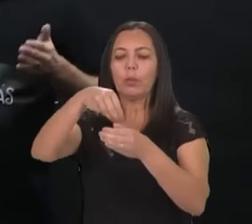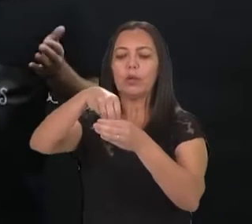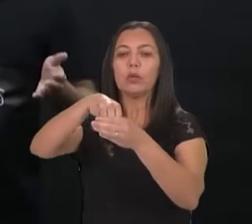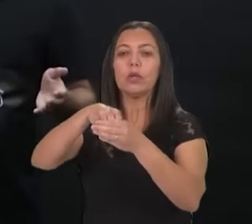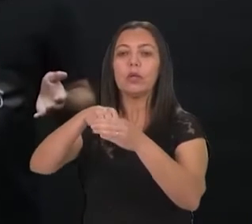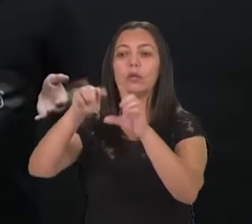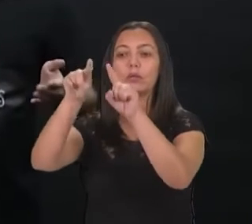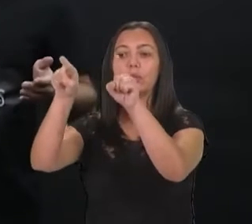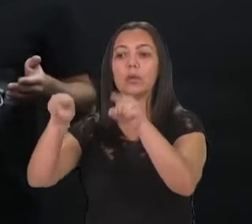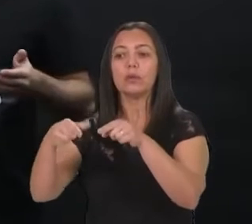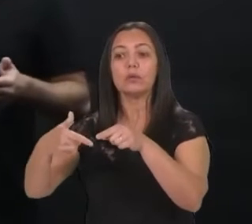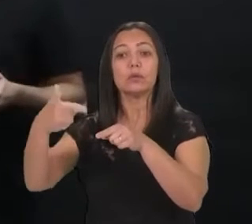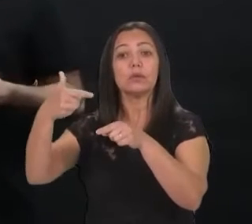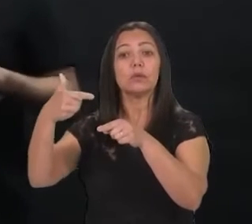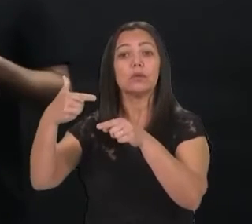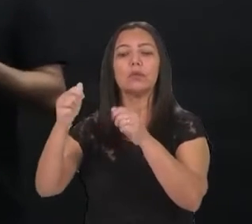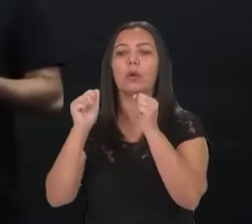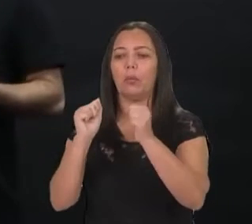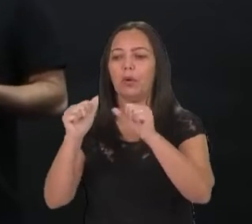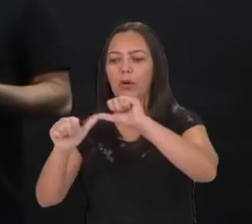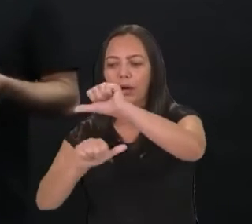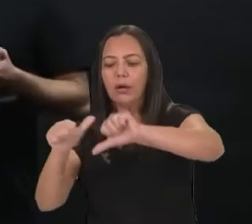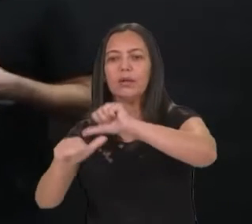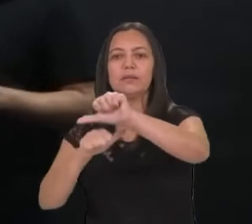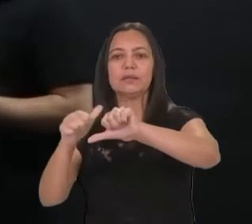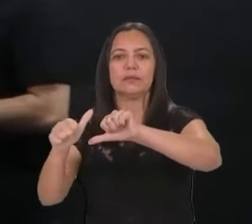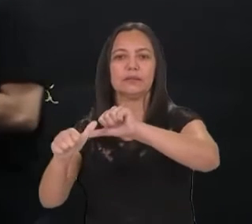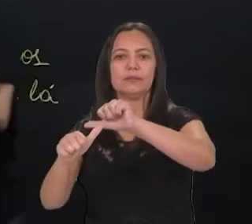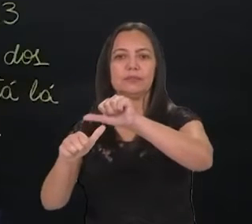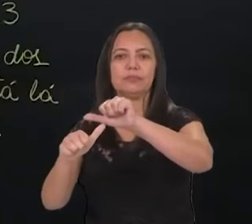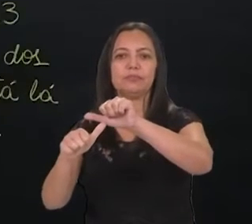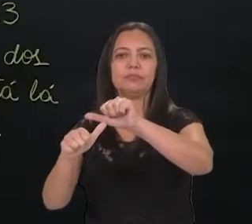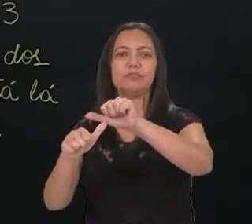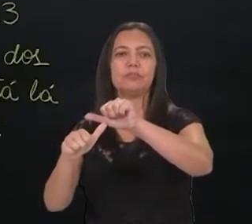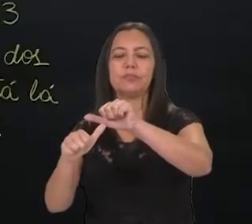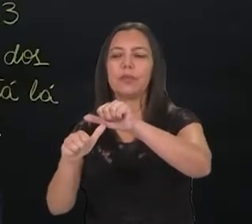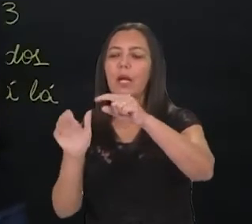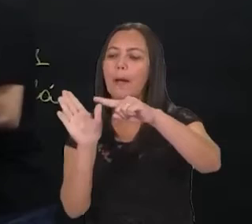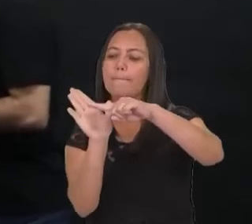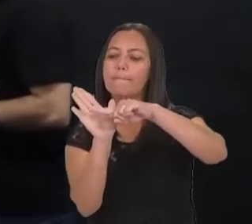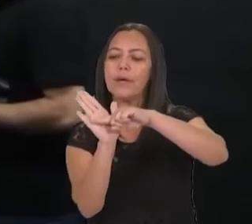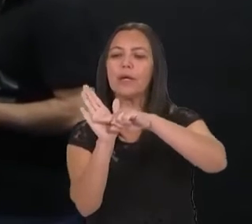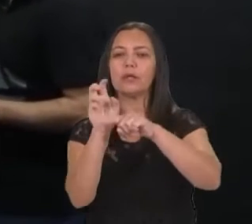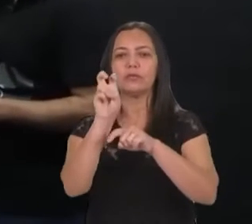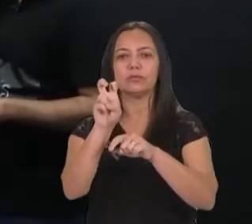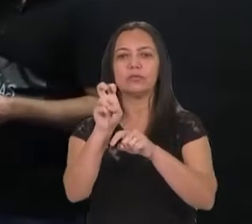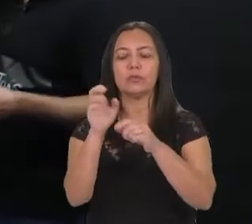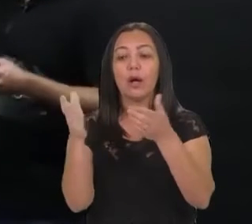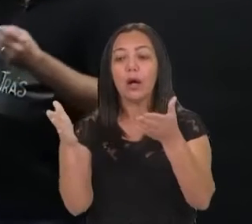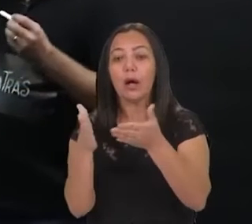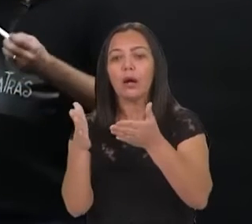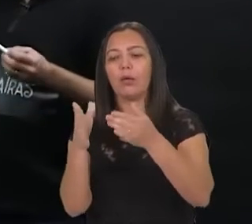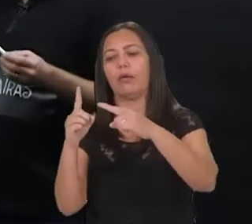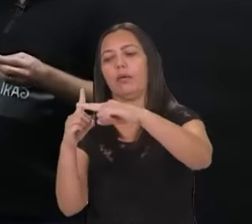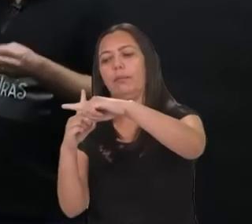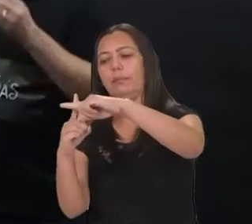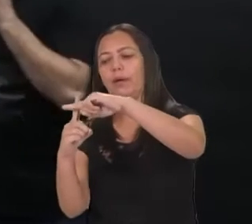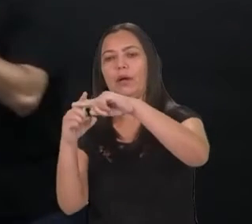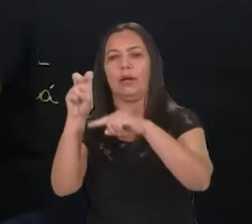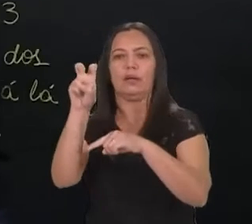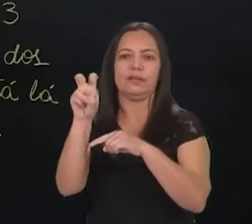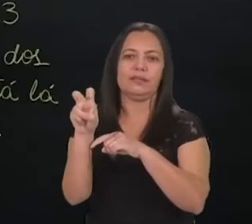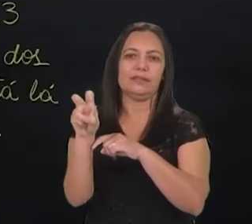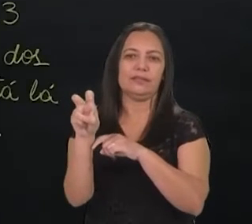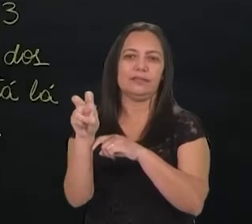dentro do segundo parêntese também deverá ser trocado. Ou seja, o que era menos 5 passará a ser mais